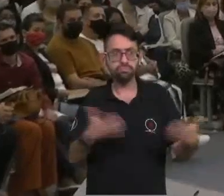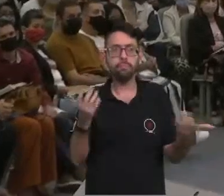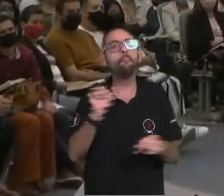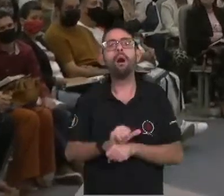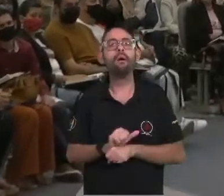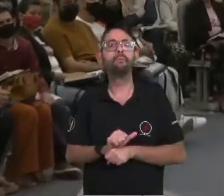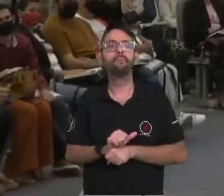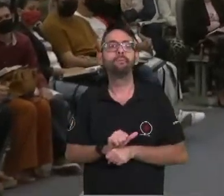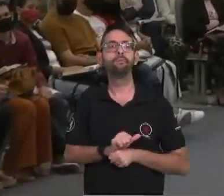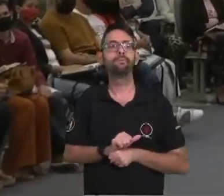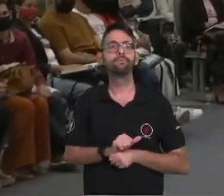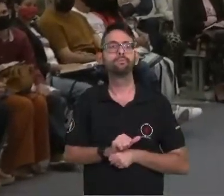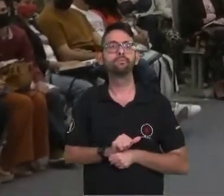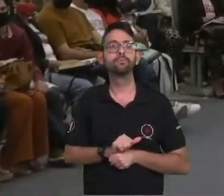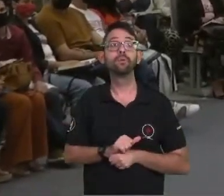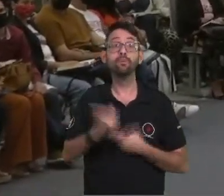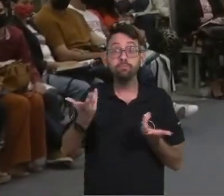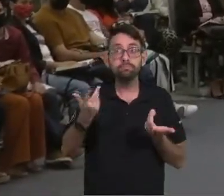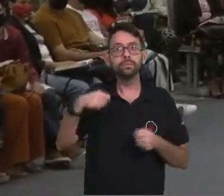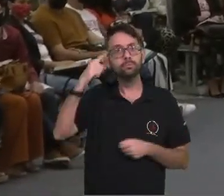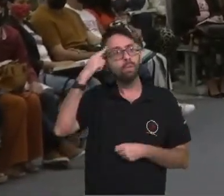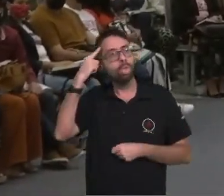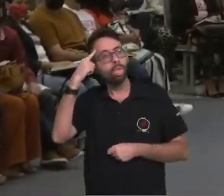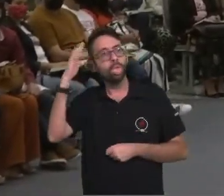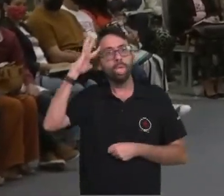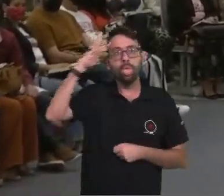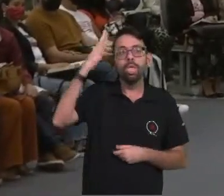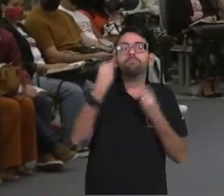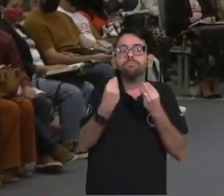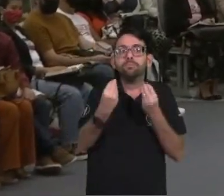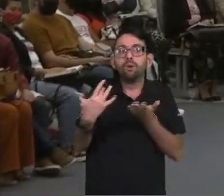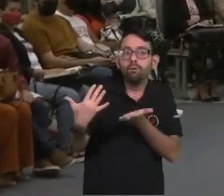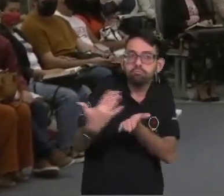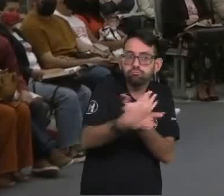tempo para mapear o que te levou para onde você está